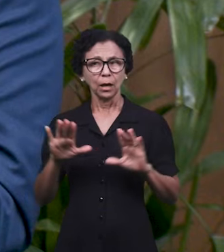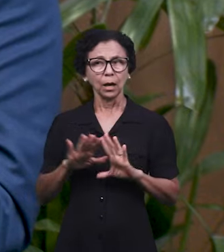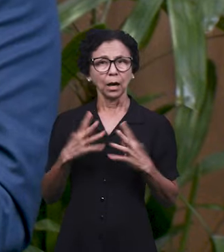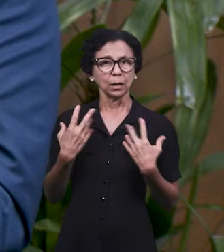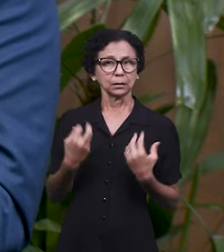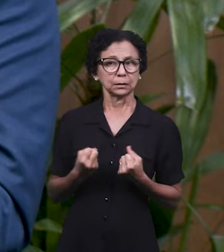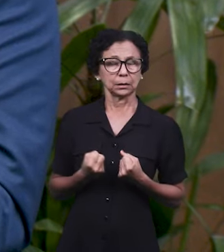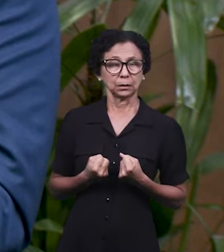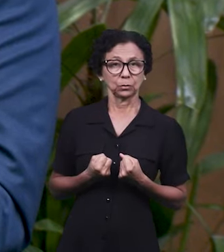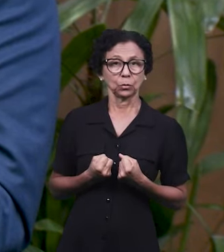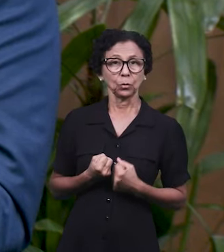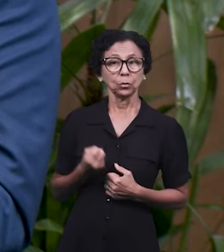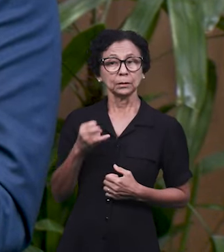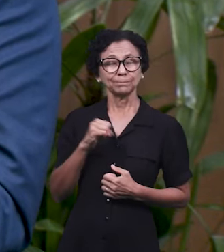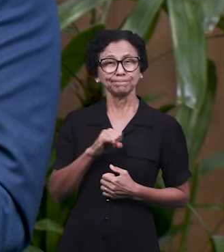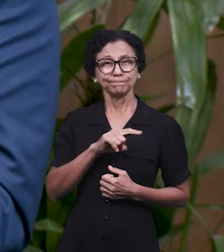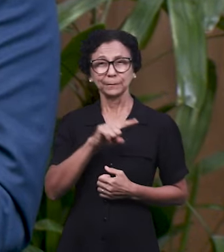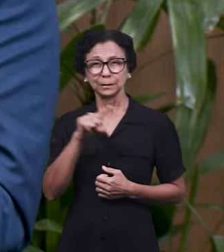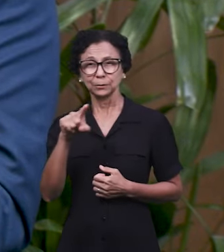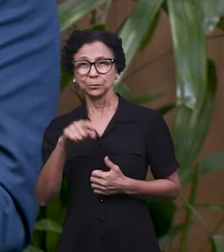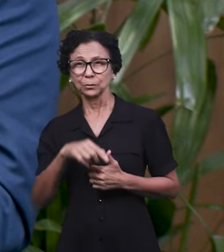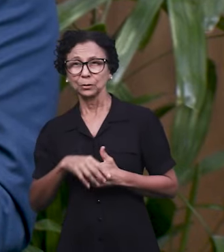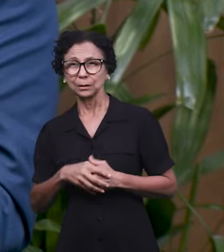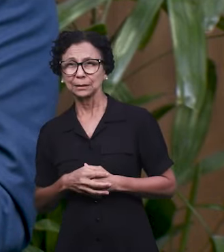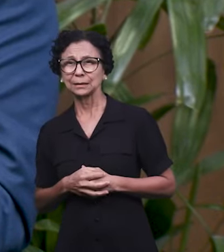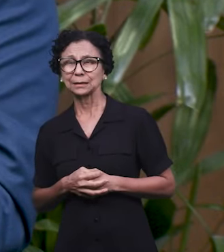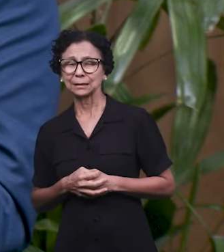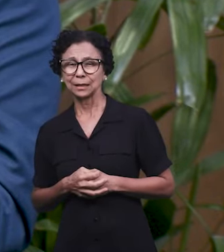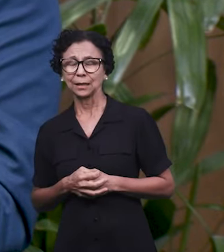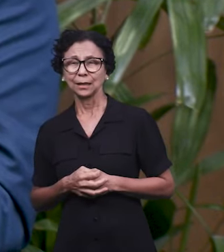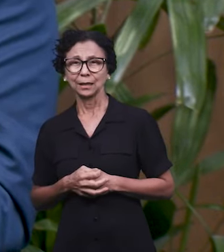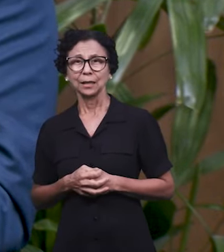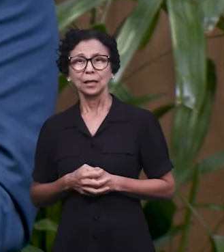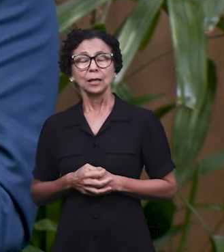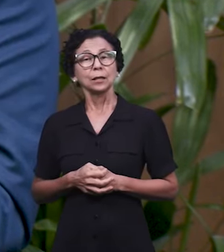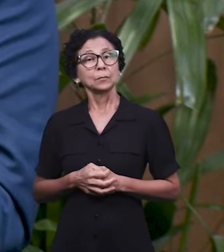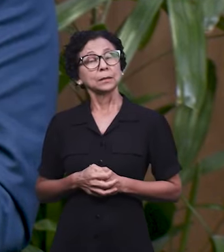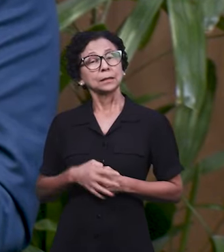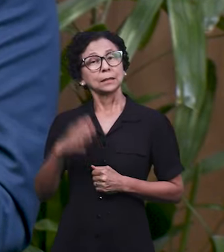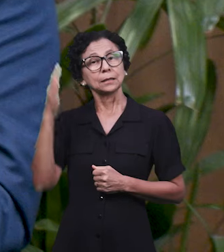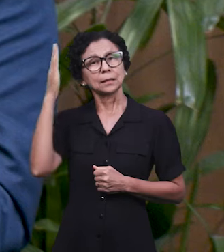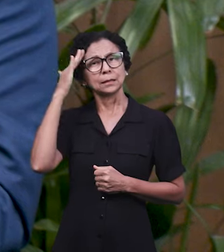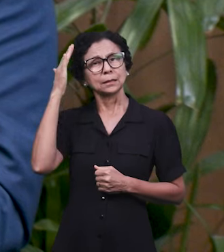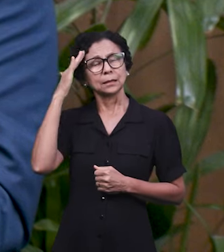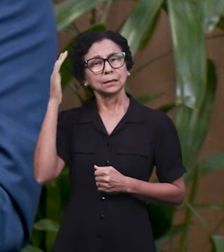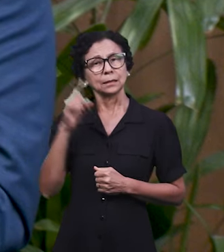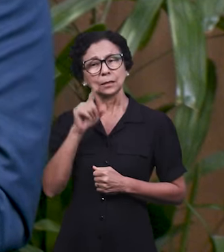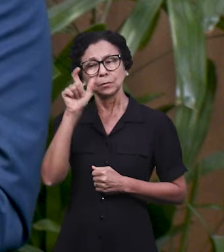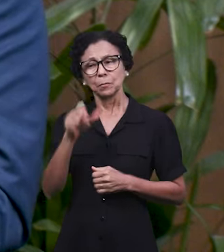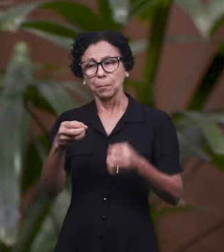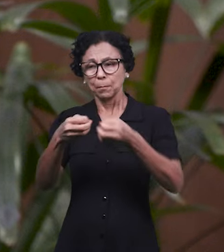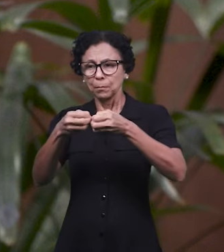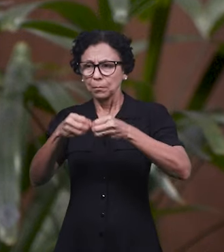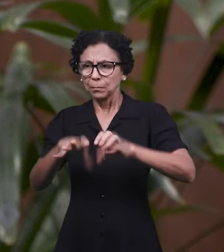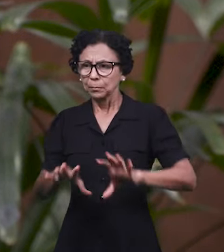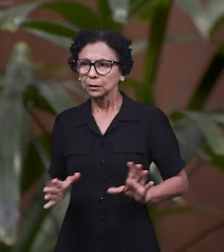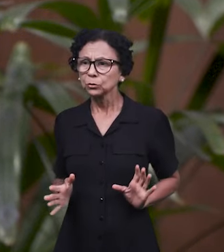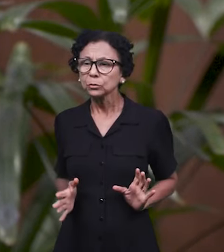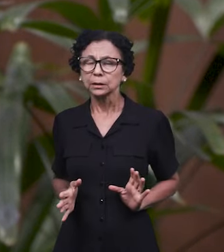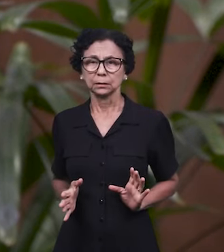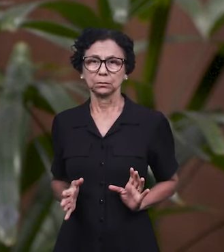vítima daquela postagem ela ela ela entender ali que ela teve um prejuízo né que ela teve a imagem dela exposta